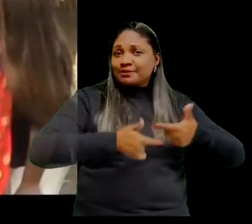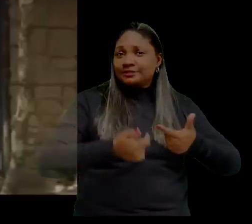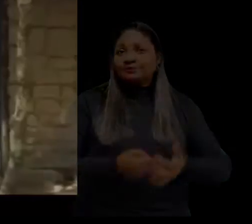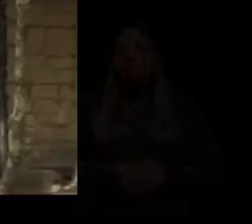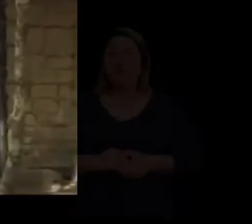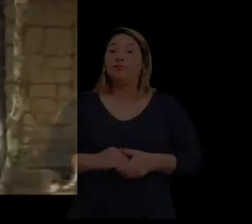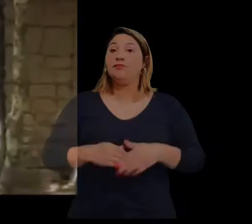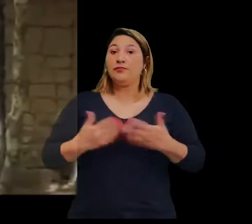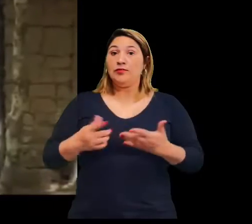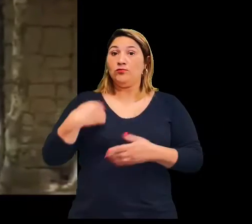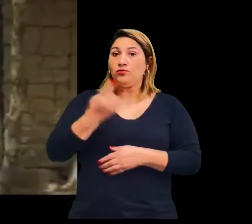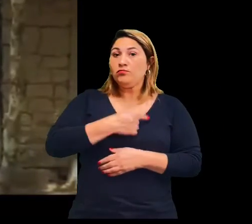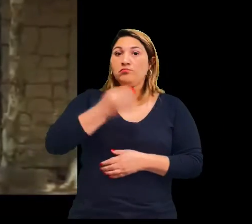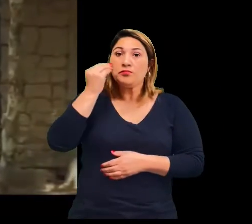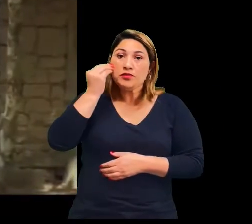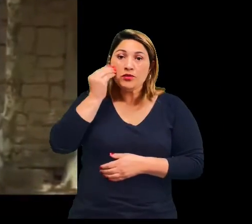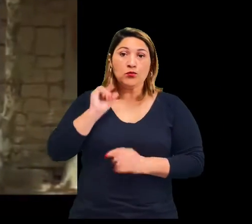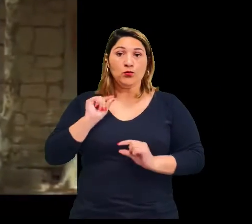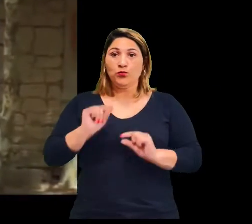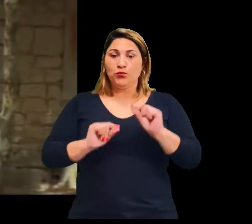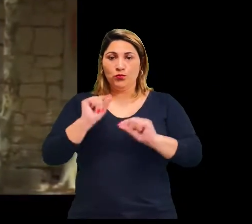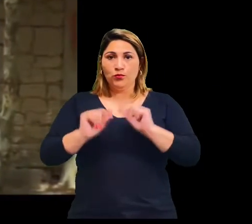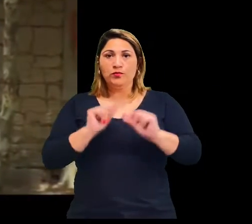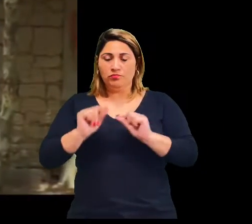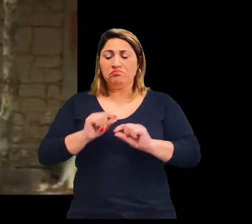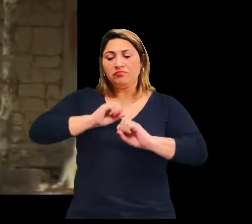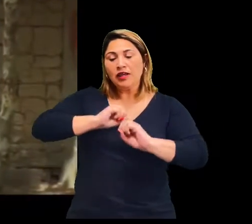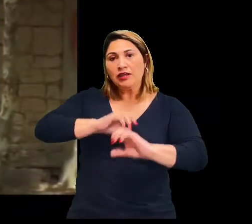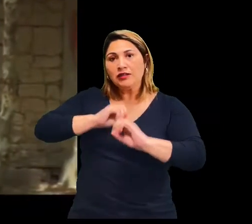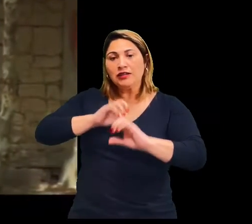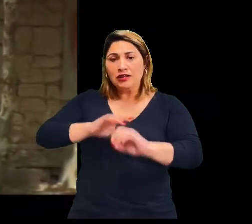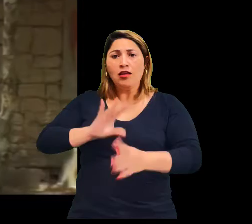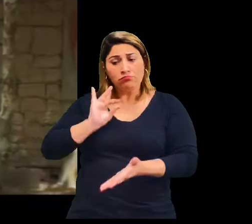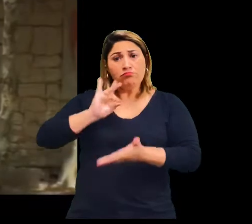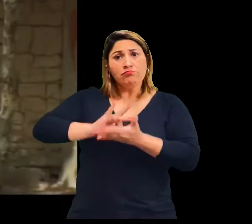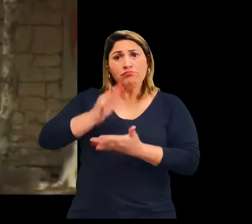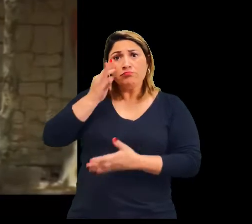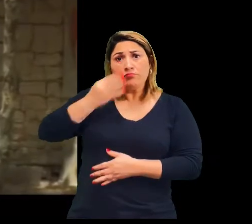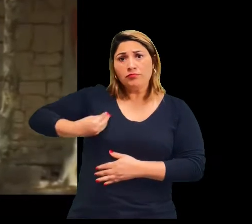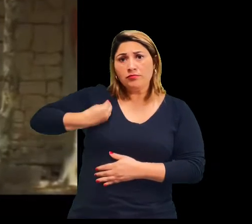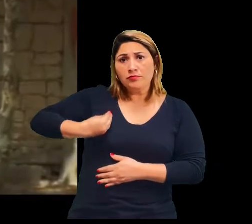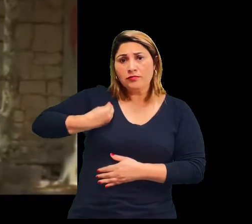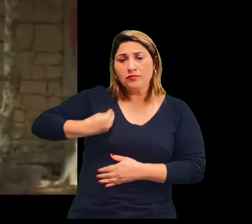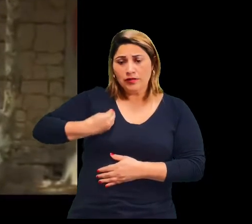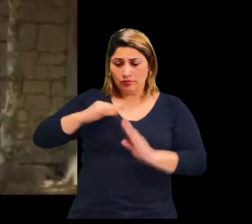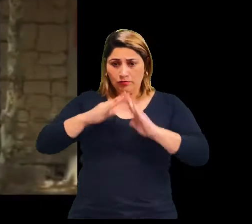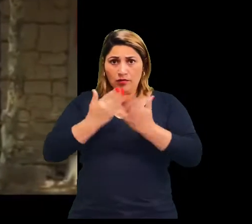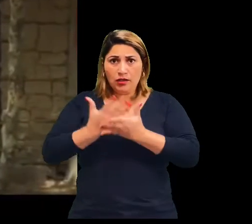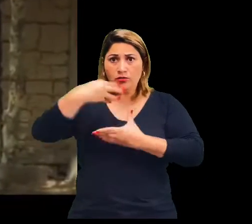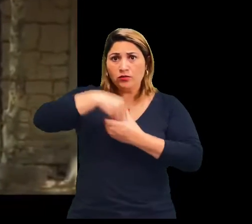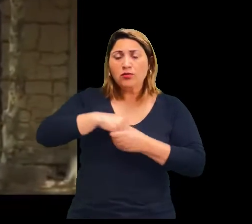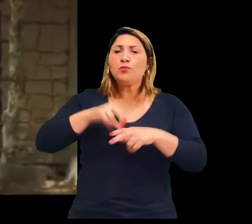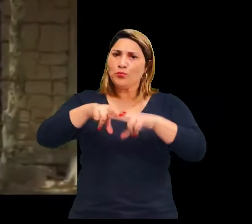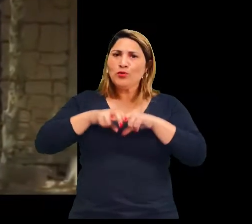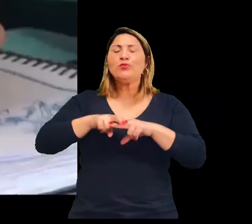aqui. A gente procura estar, assim, ensinando mais a nossa realidade mesmo, né, aqui na escola. Por